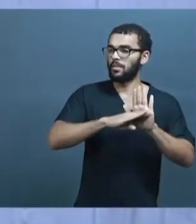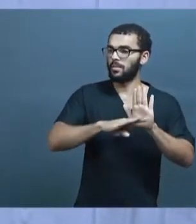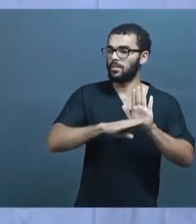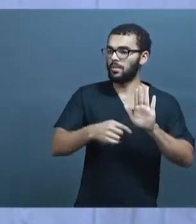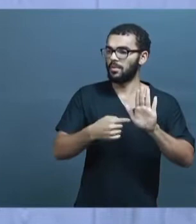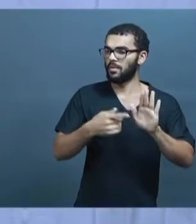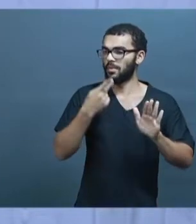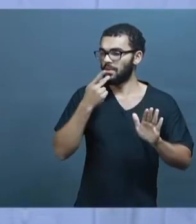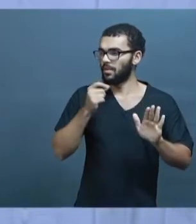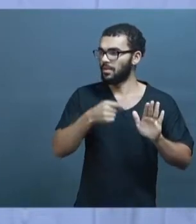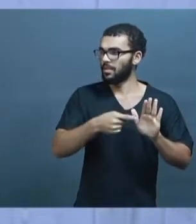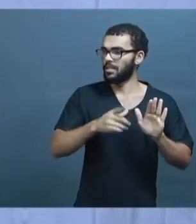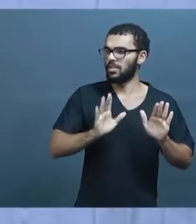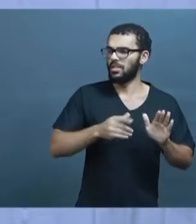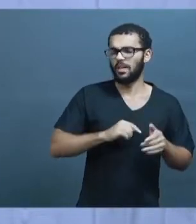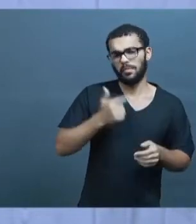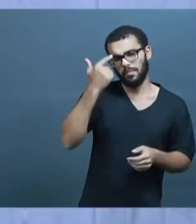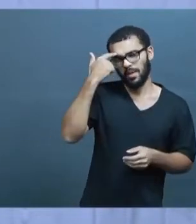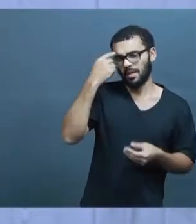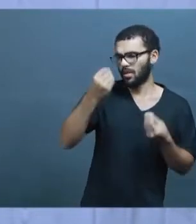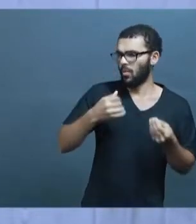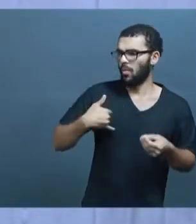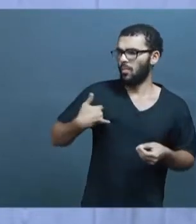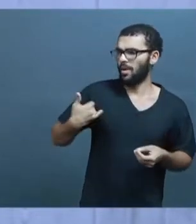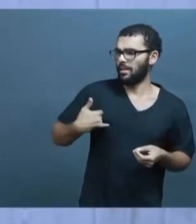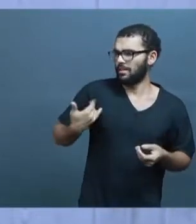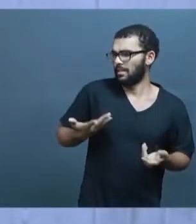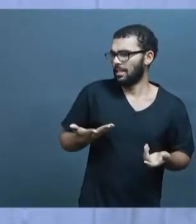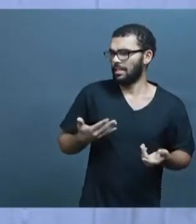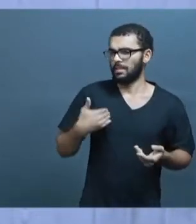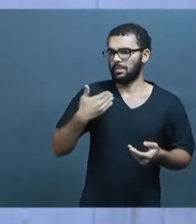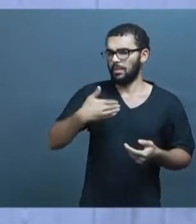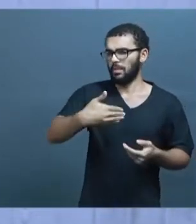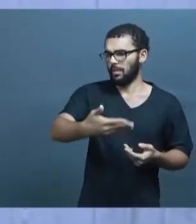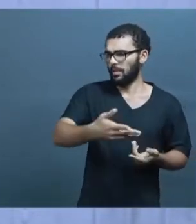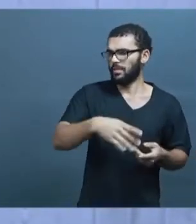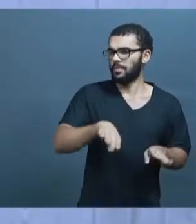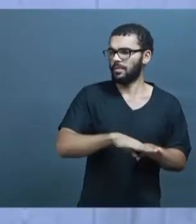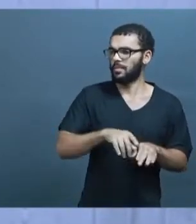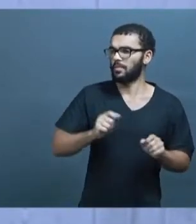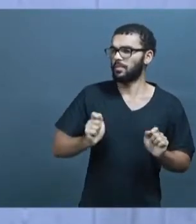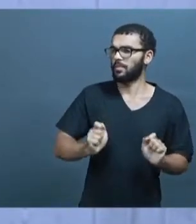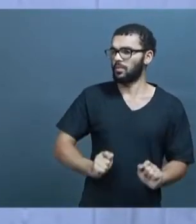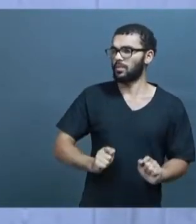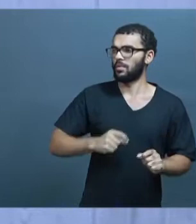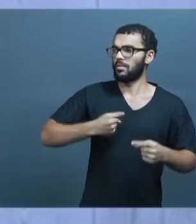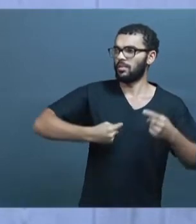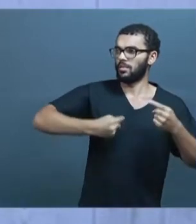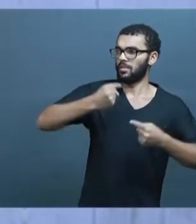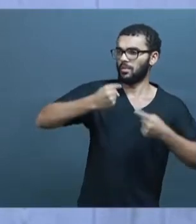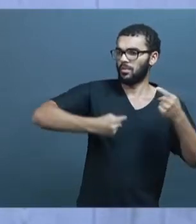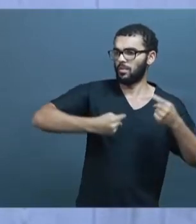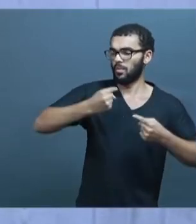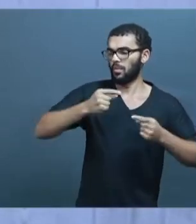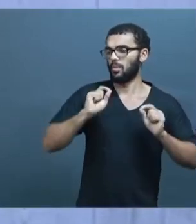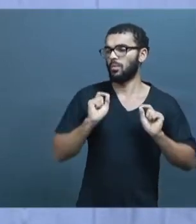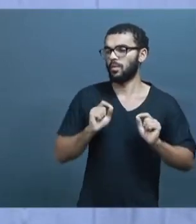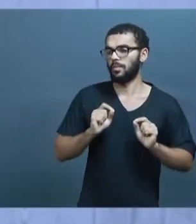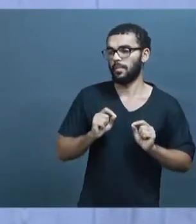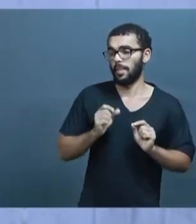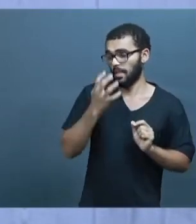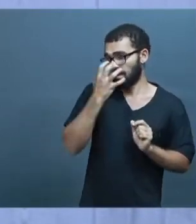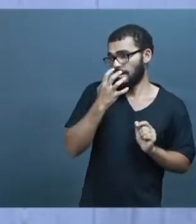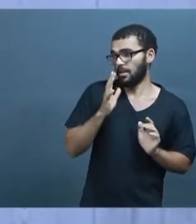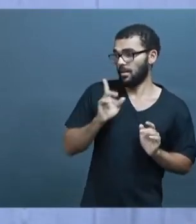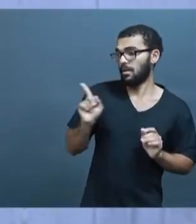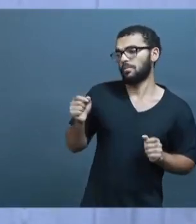com progressividade das idades daqui para frente. Há uma possibilidade de você discutir, e isso é uma coisa muito séria, né? Inclusive o Benito pode